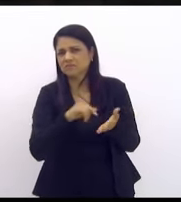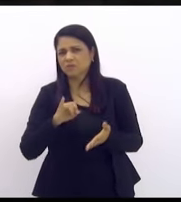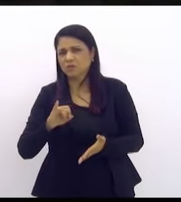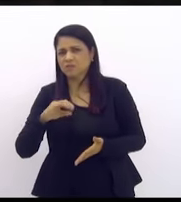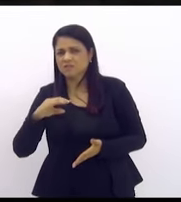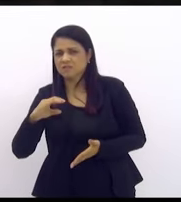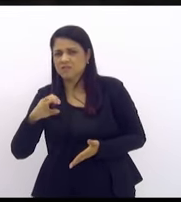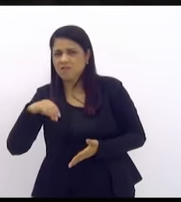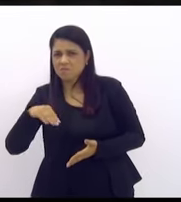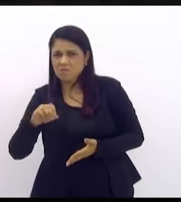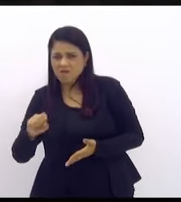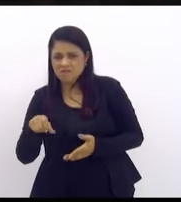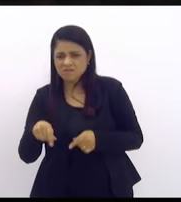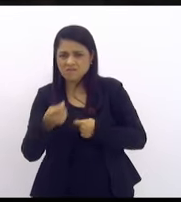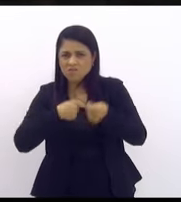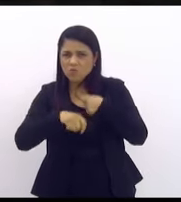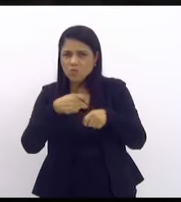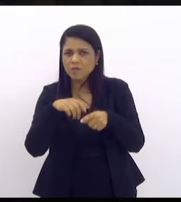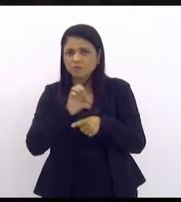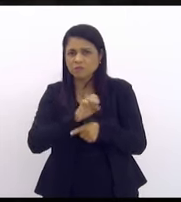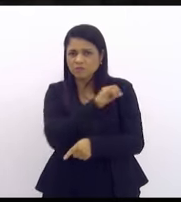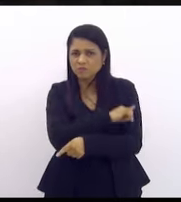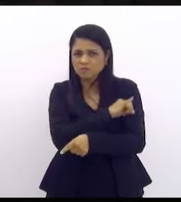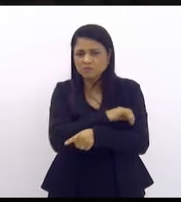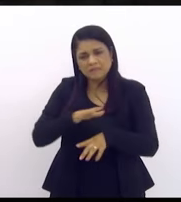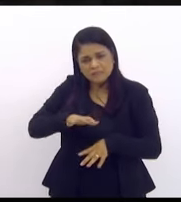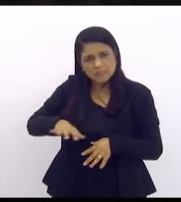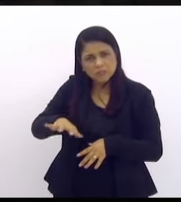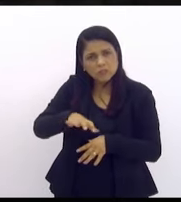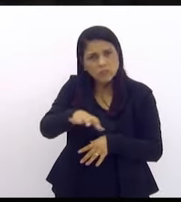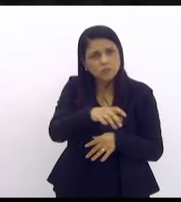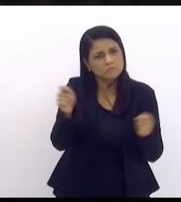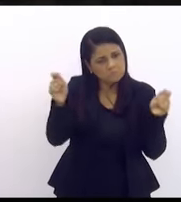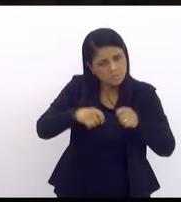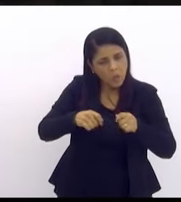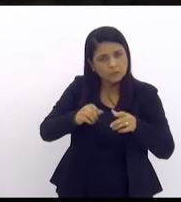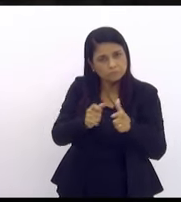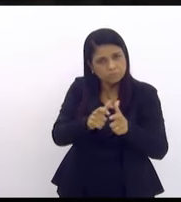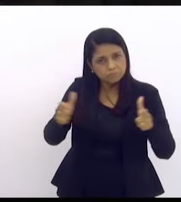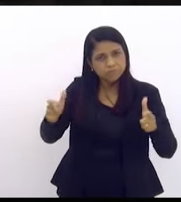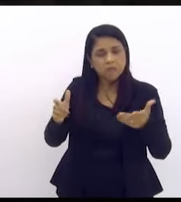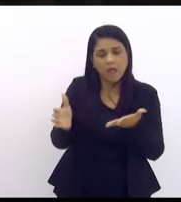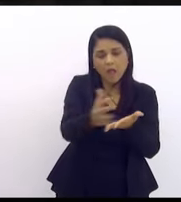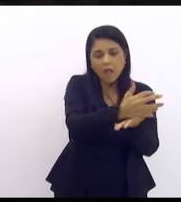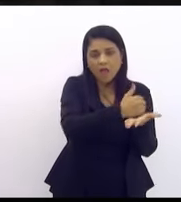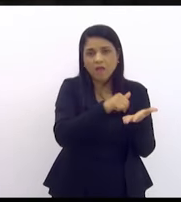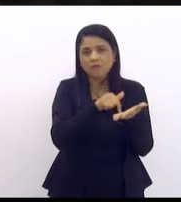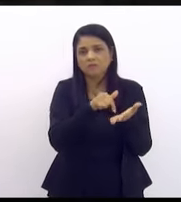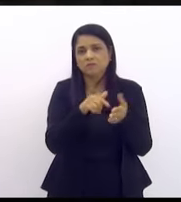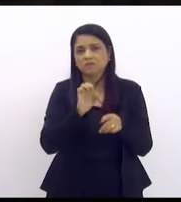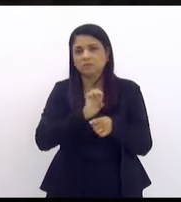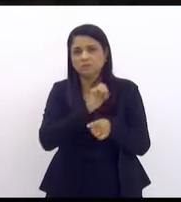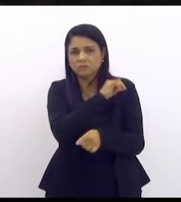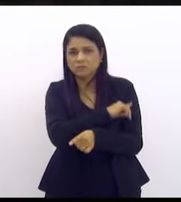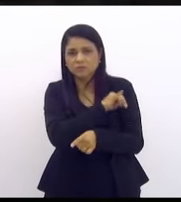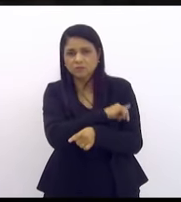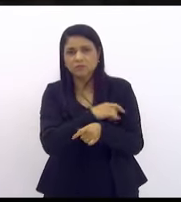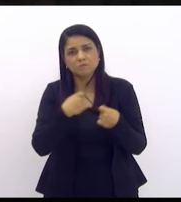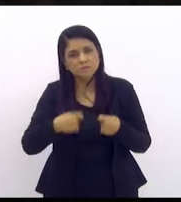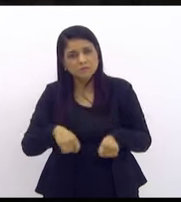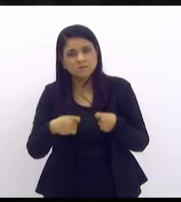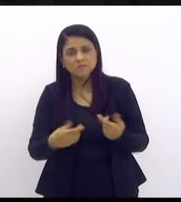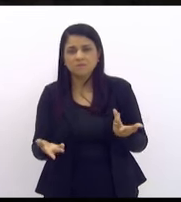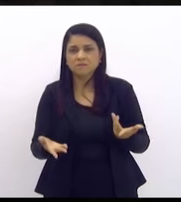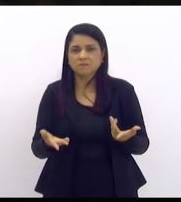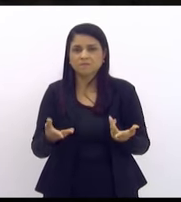economia, em detrimento de setores que podem, de fato, trazer uma ampliação da arrecadação do Estado e, acima de